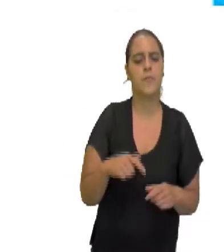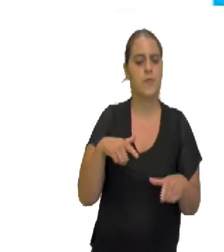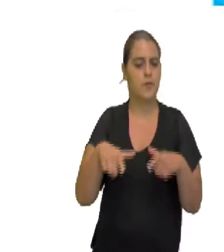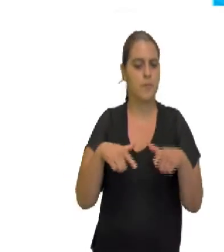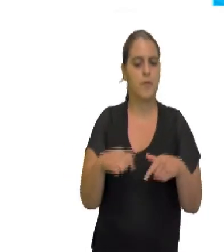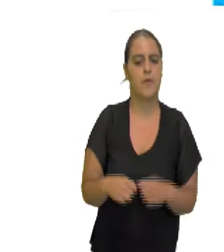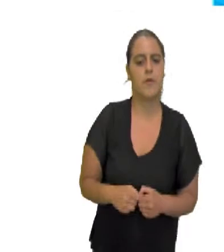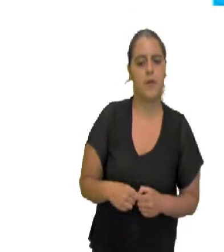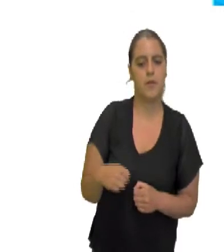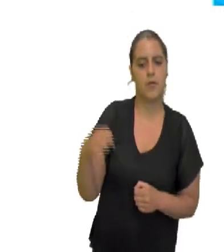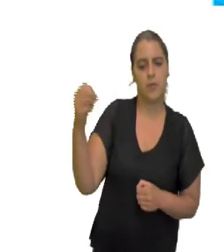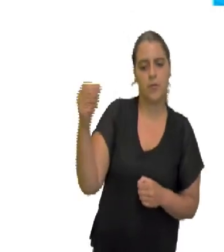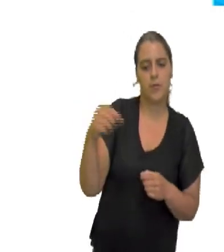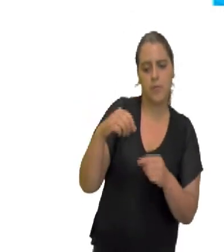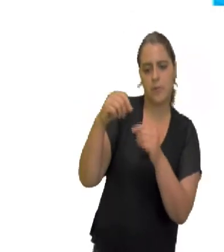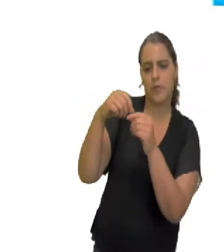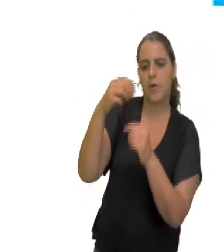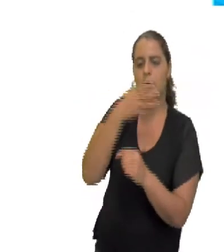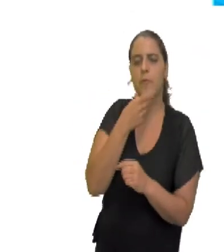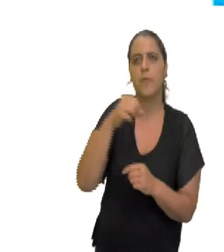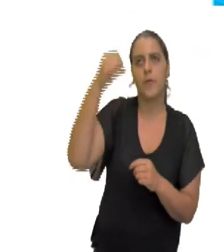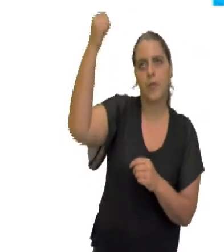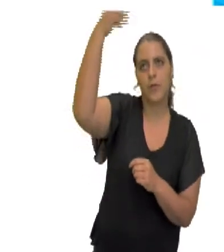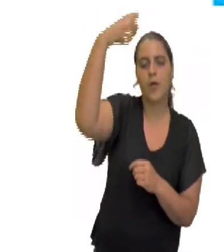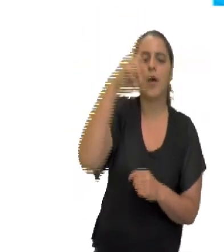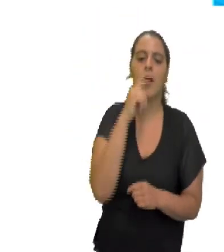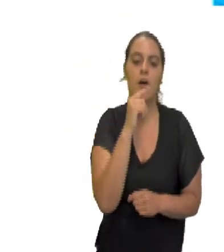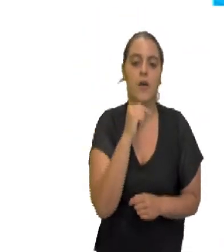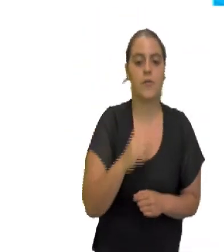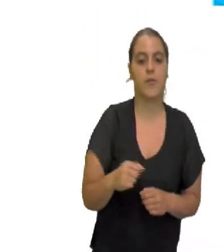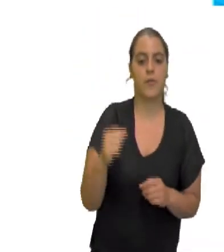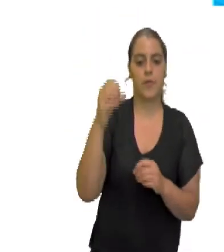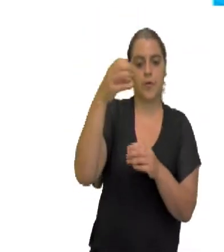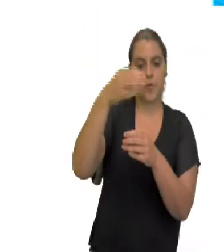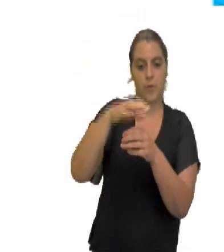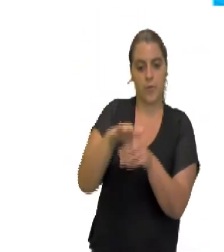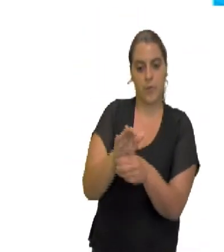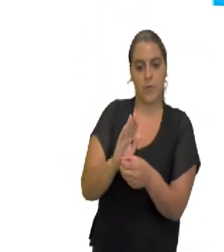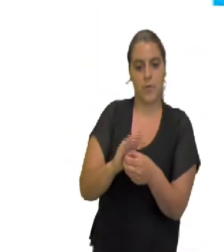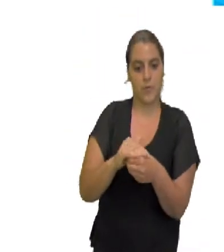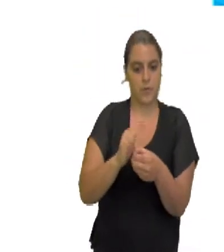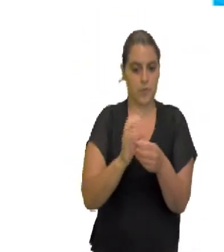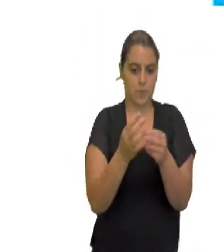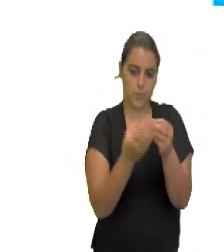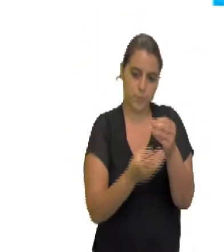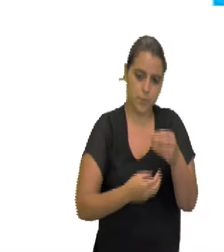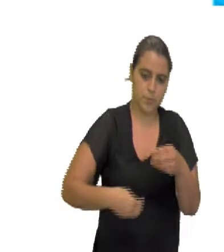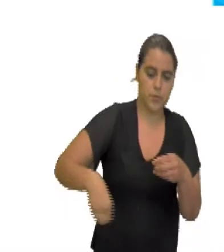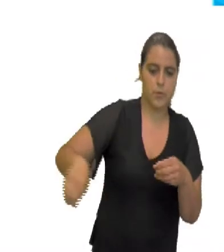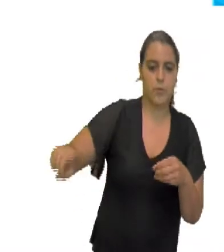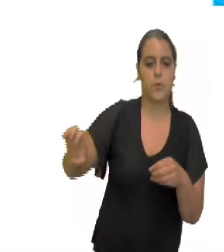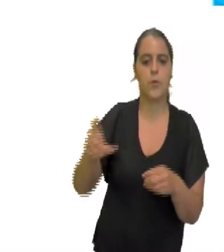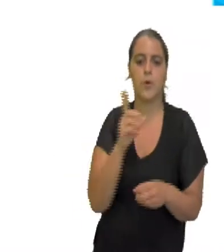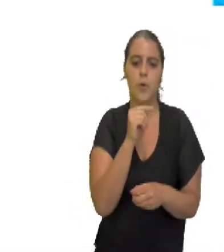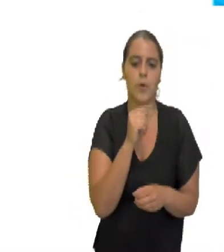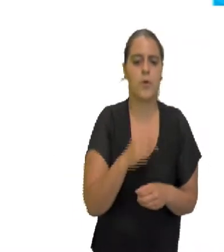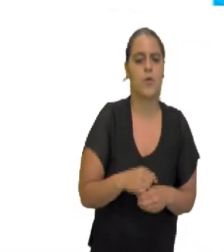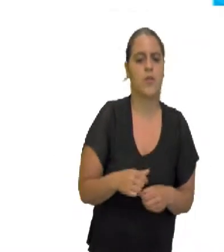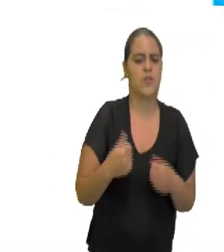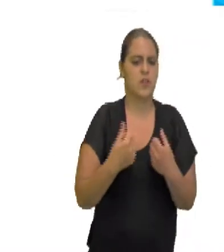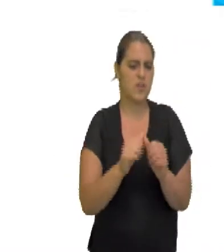como eletricidade, água e esgoto tratados, transportes